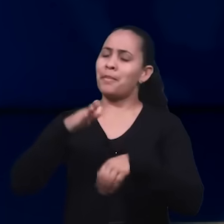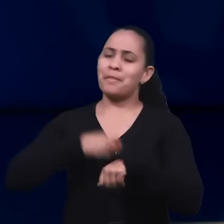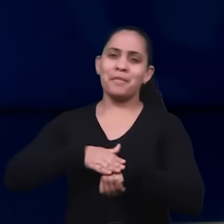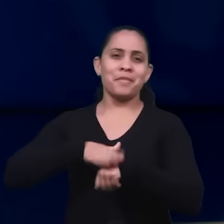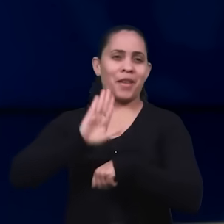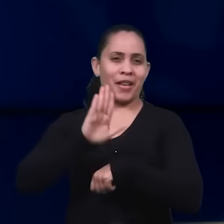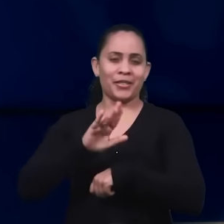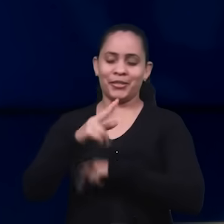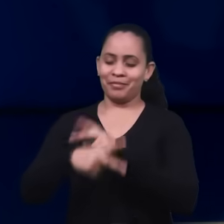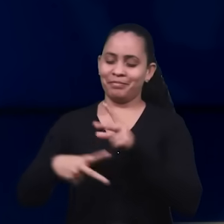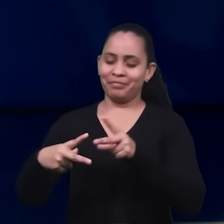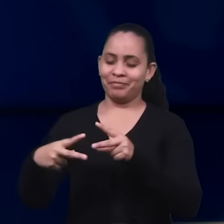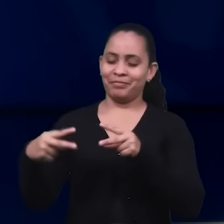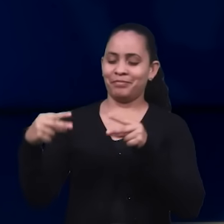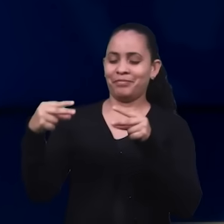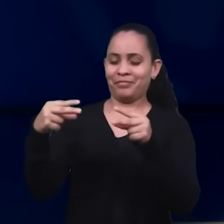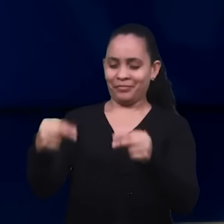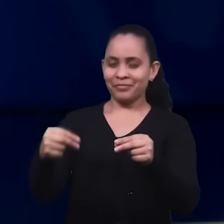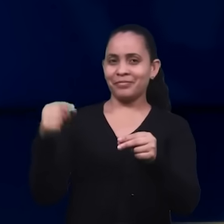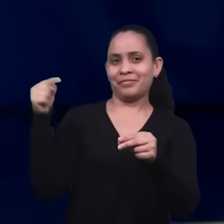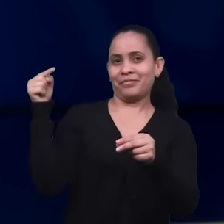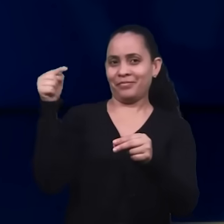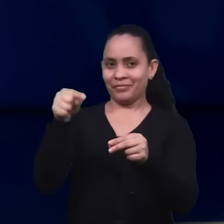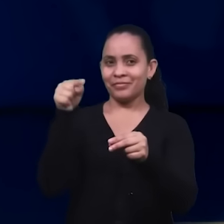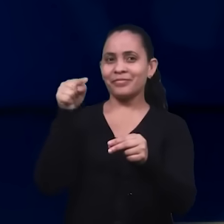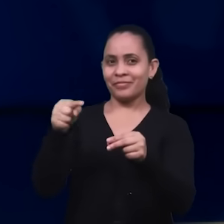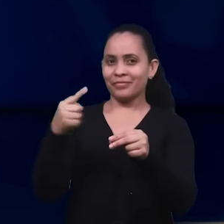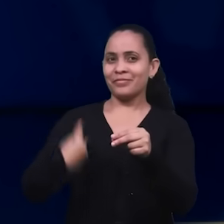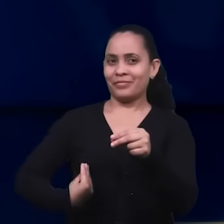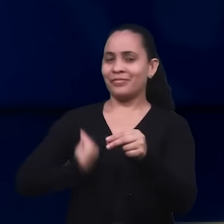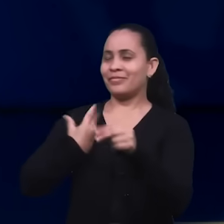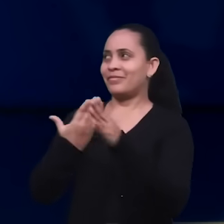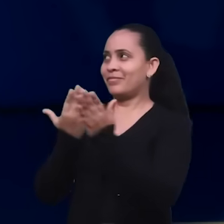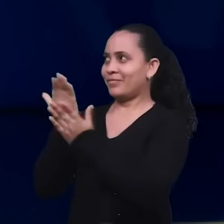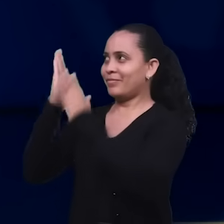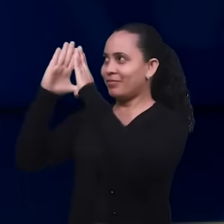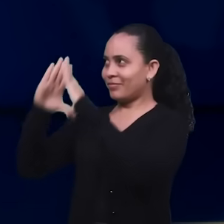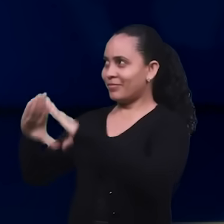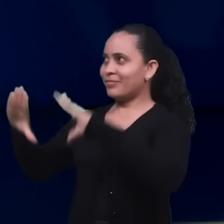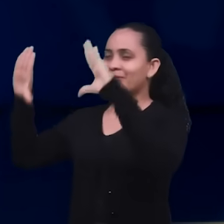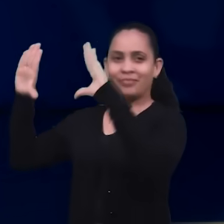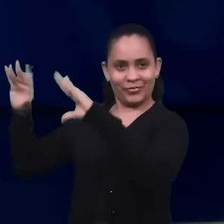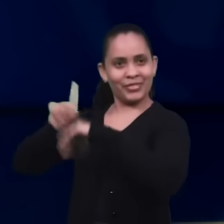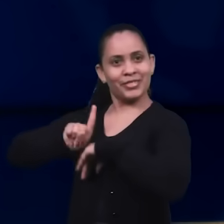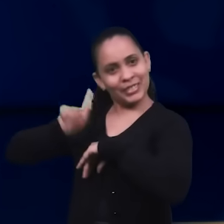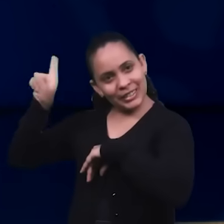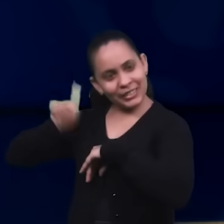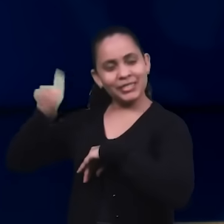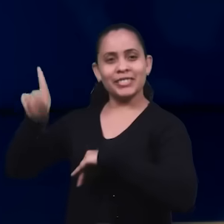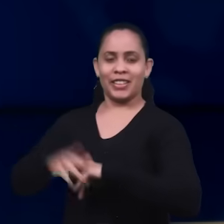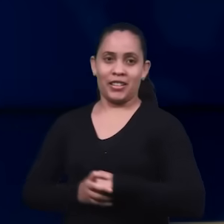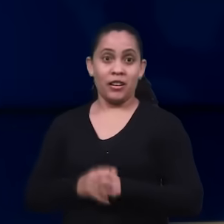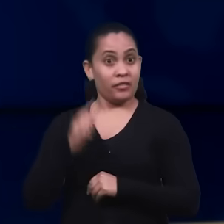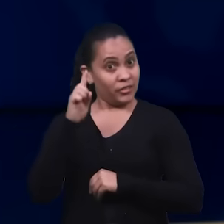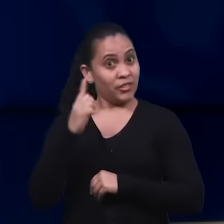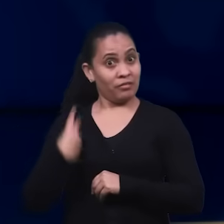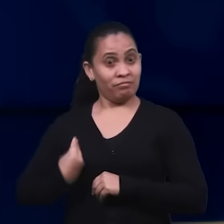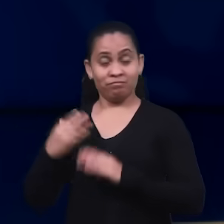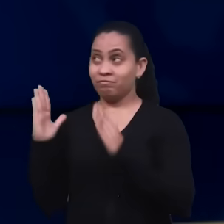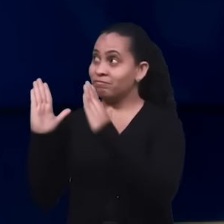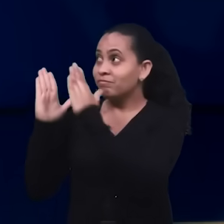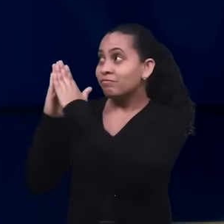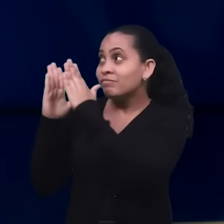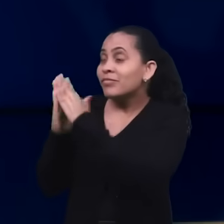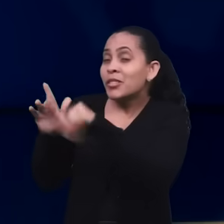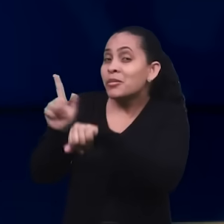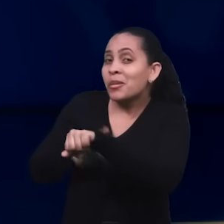é herdeiro de uma posição na eternidade. Você é herdeiro de um lugar na eternidade. Você é herdeiro de um momento onde nós